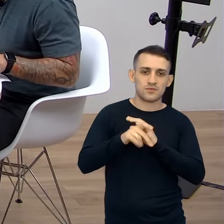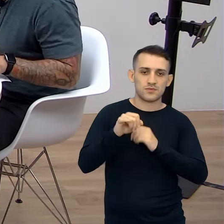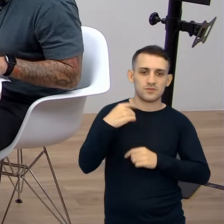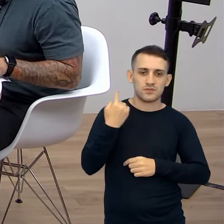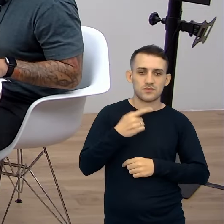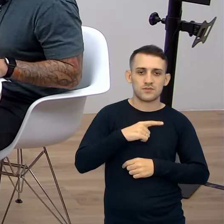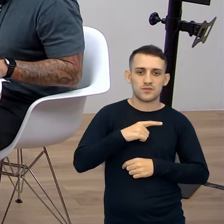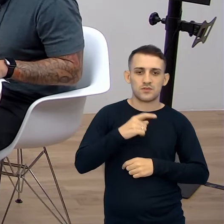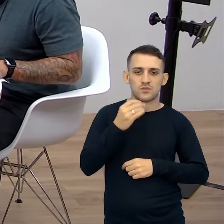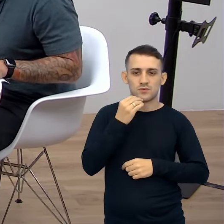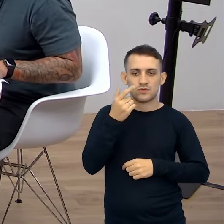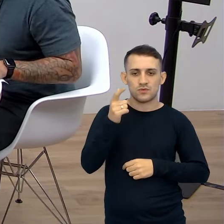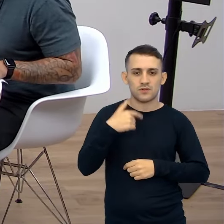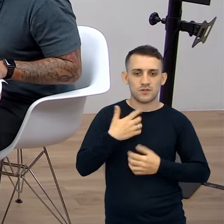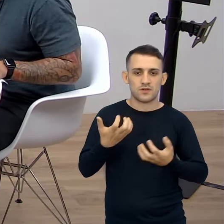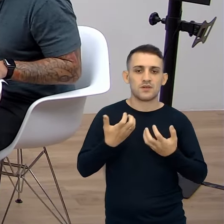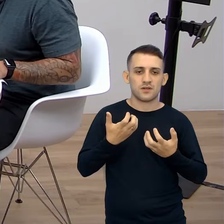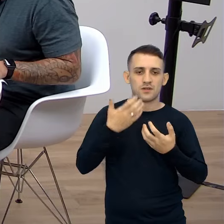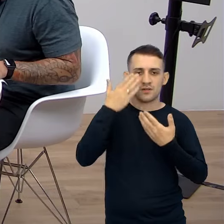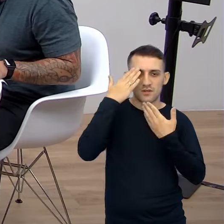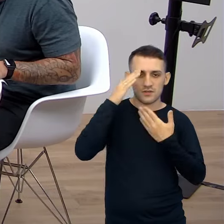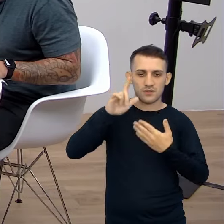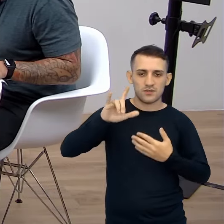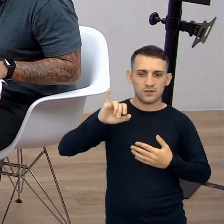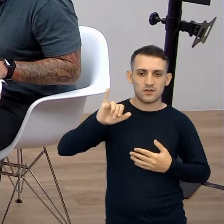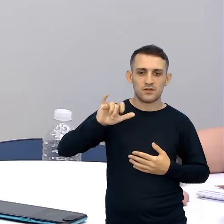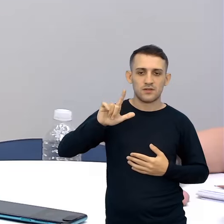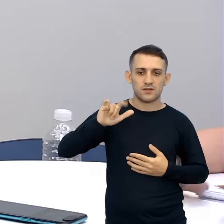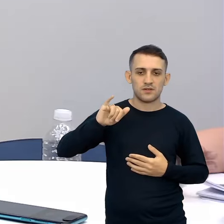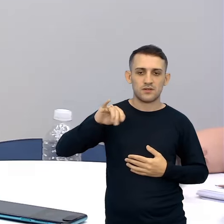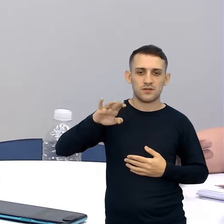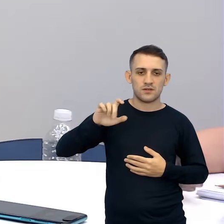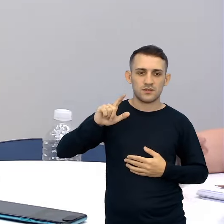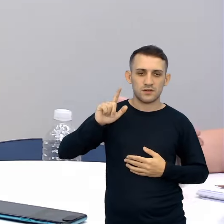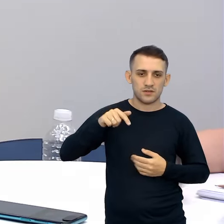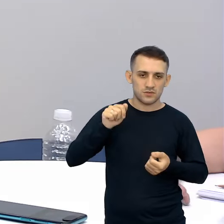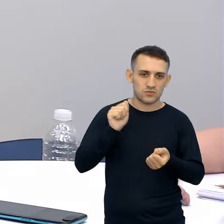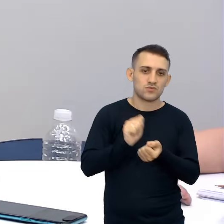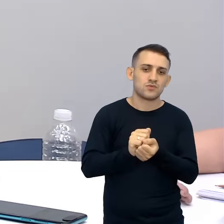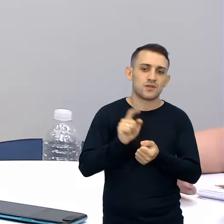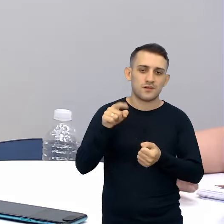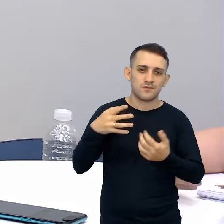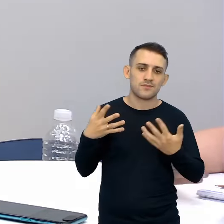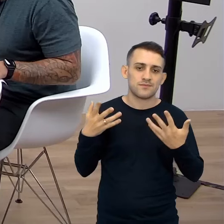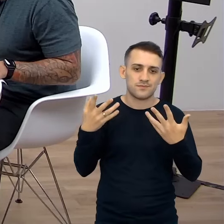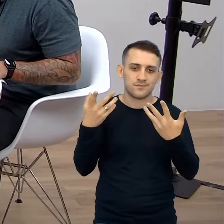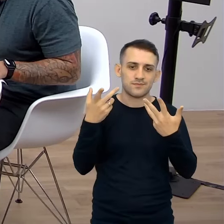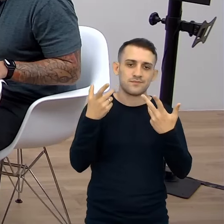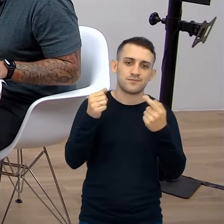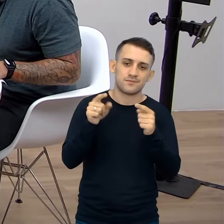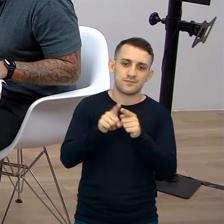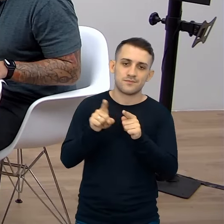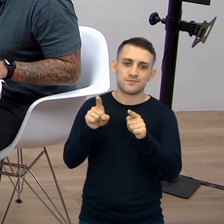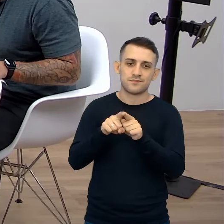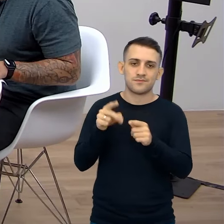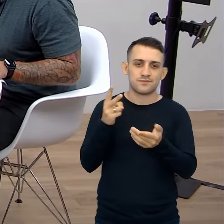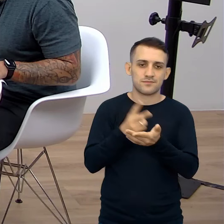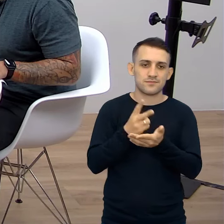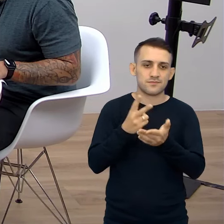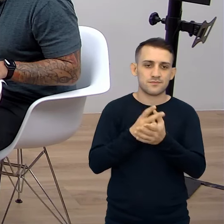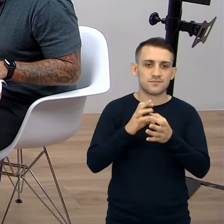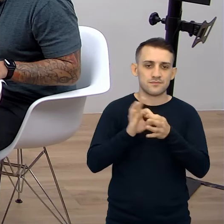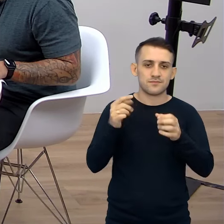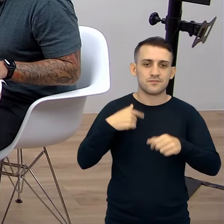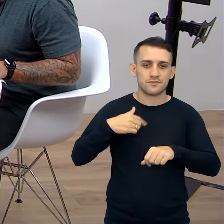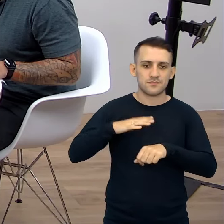outra oportunidade. Quero agradecer a Liliane Costa, que é minha parceira. Sem ela é dúvida. Incrível. Ela me deixa muito à vontade